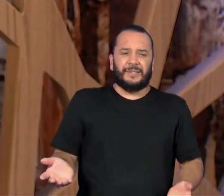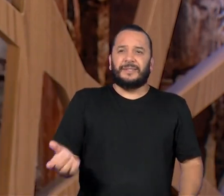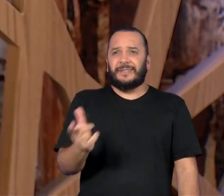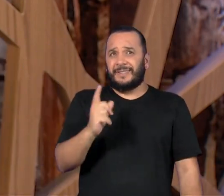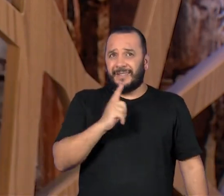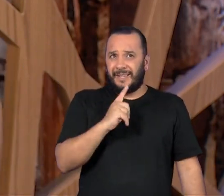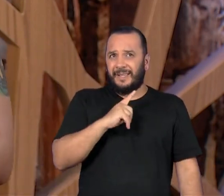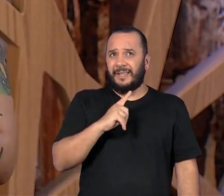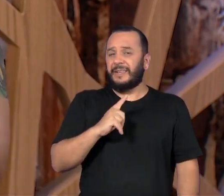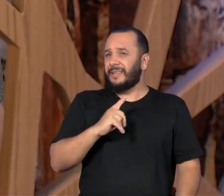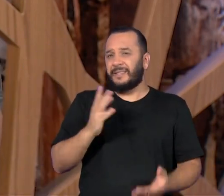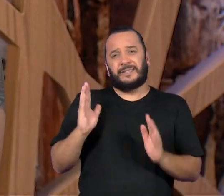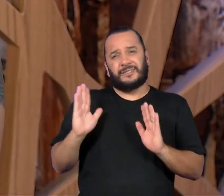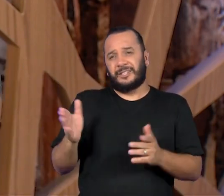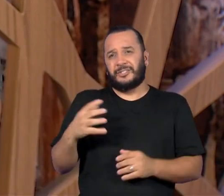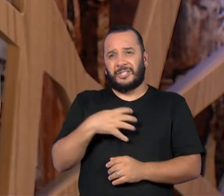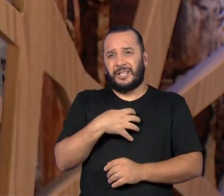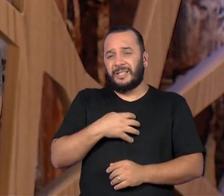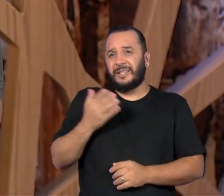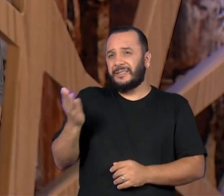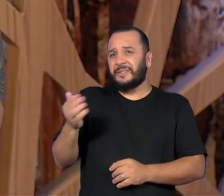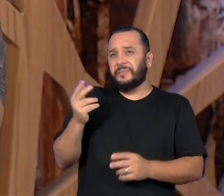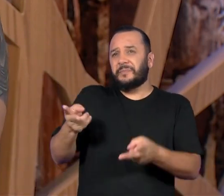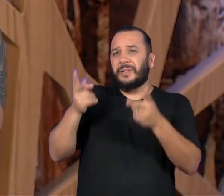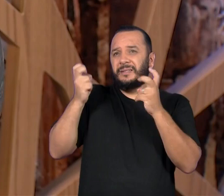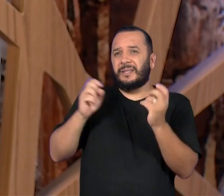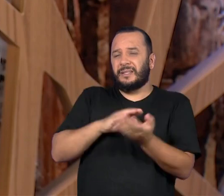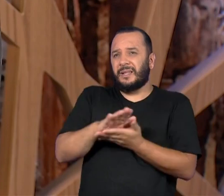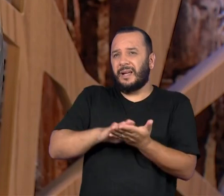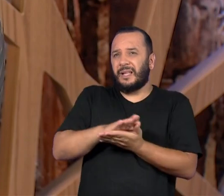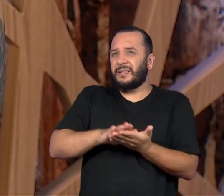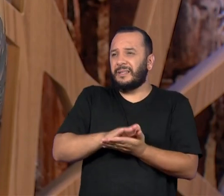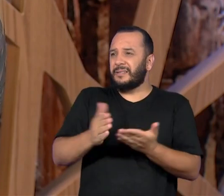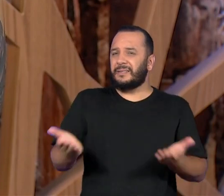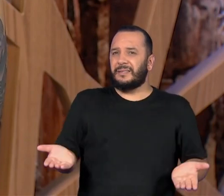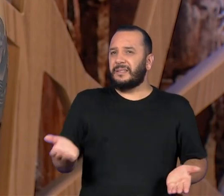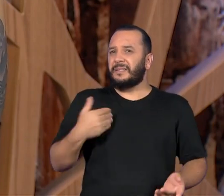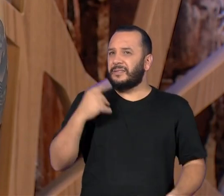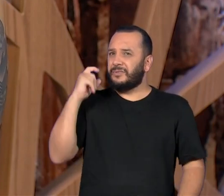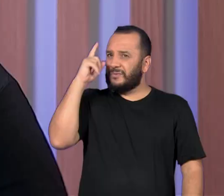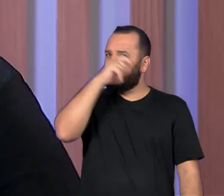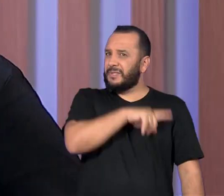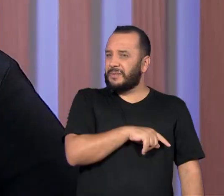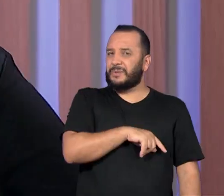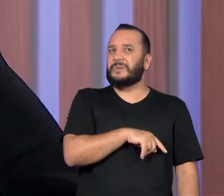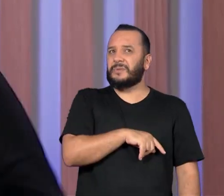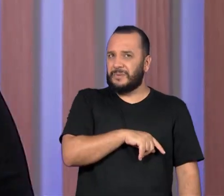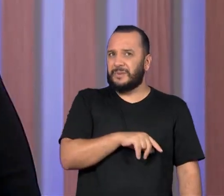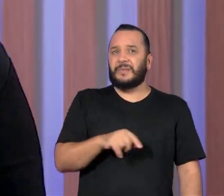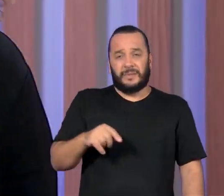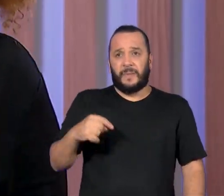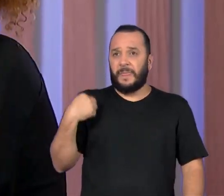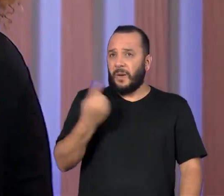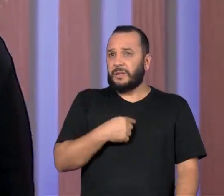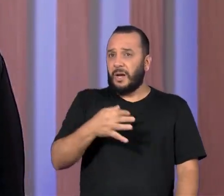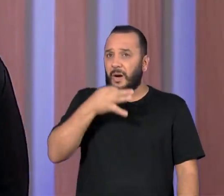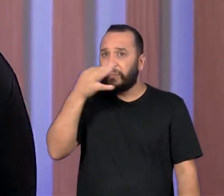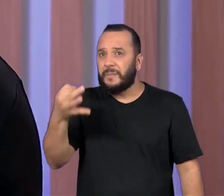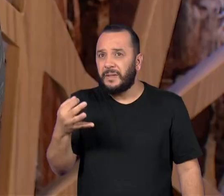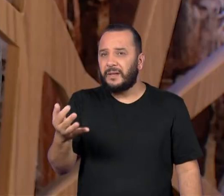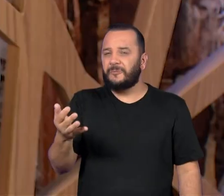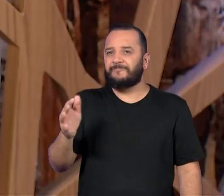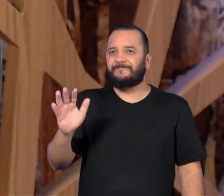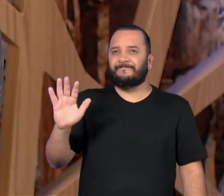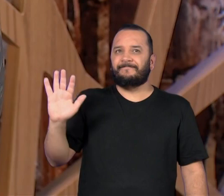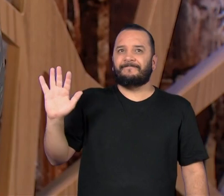ela reproduz aquilo, às vezes sem perceber. Então é difícil na hora a gente se posicionar, é difícil, e aí